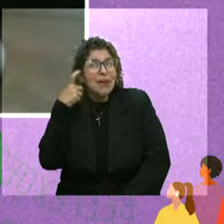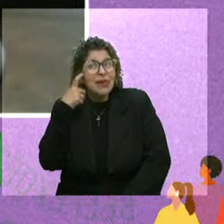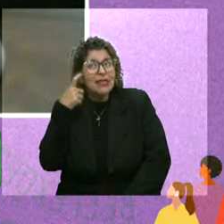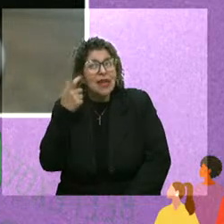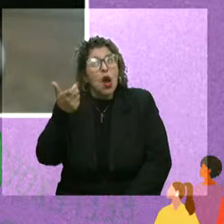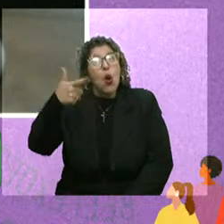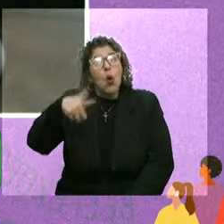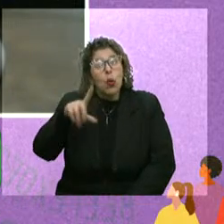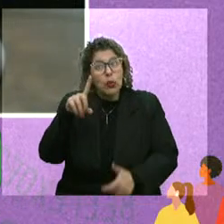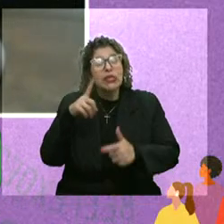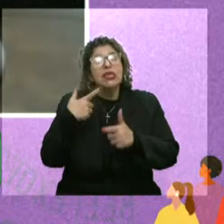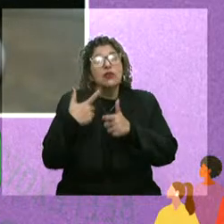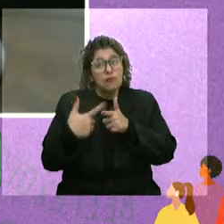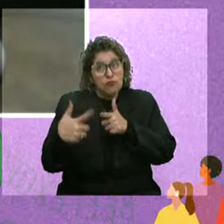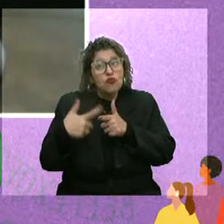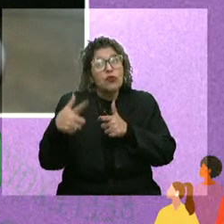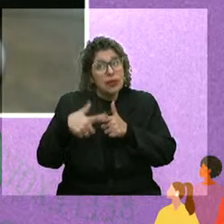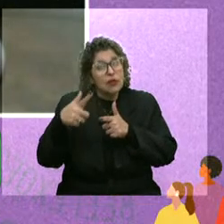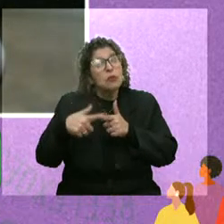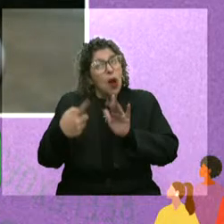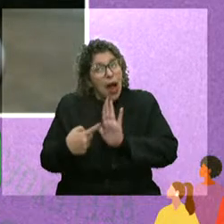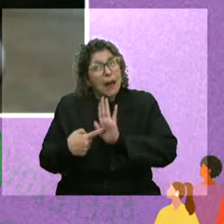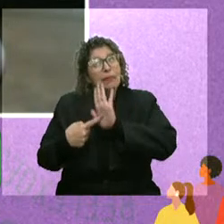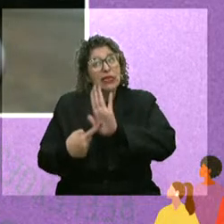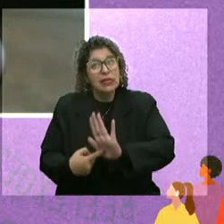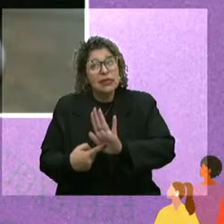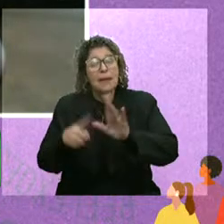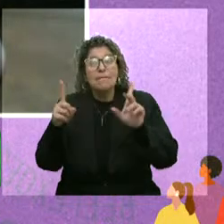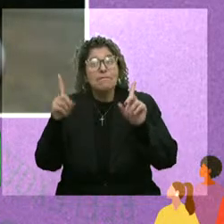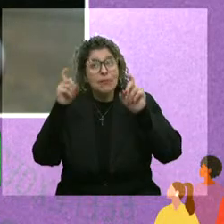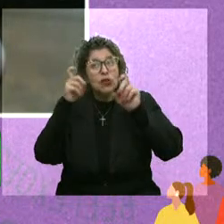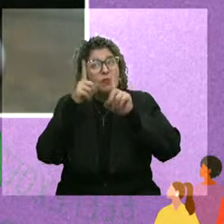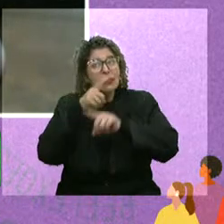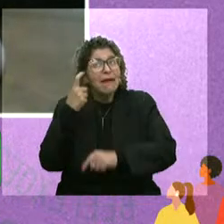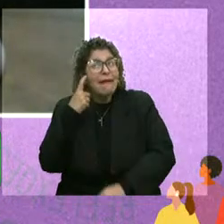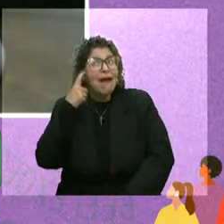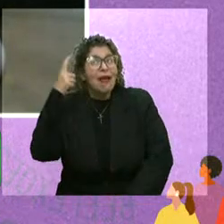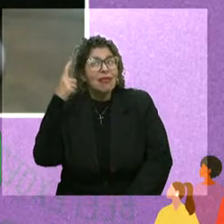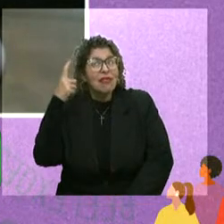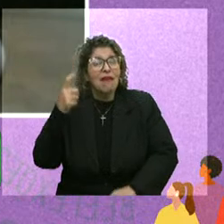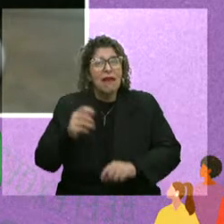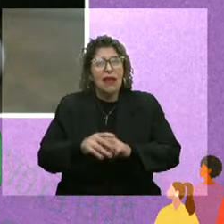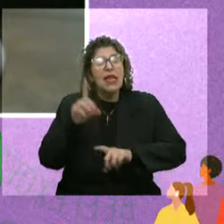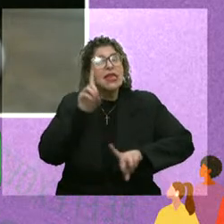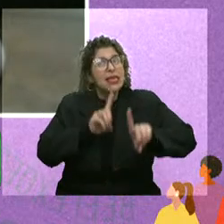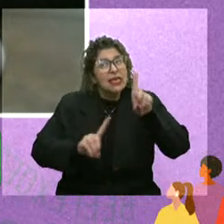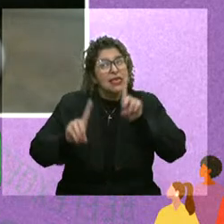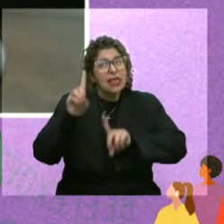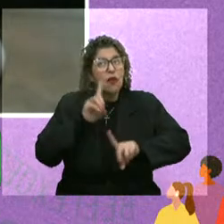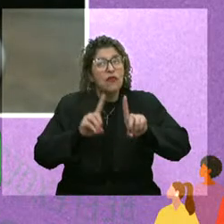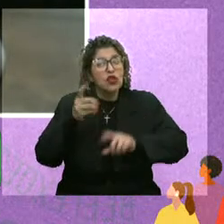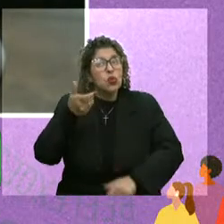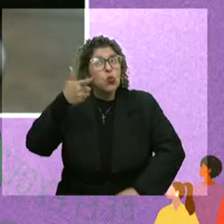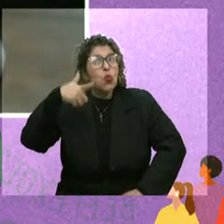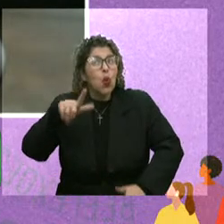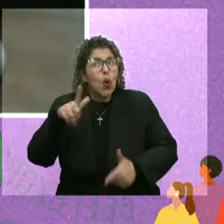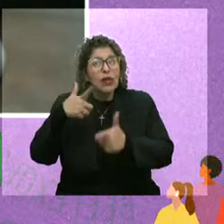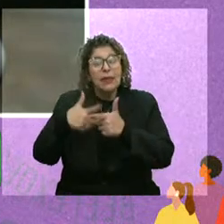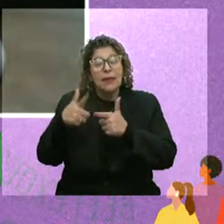outras dificuldades que se apresentaram. Principalmente a ideia de, talvez, um outro trabalho, um